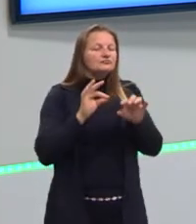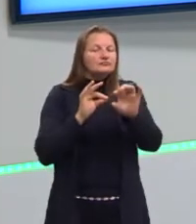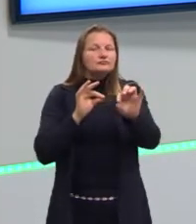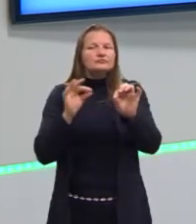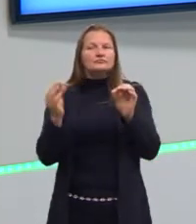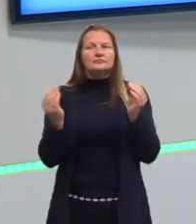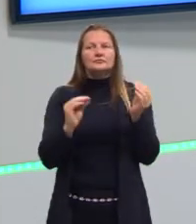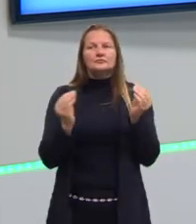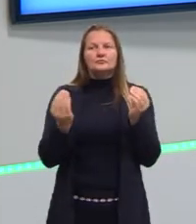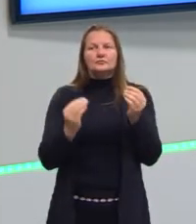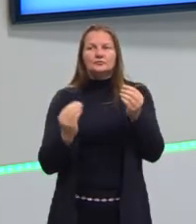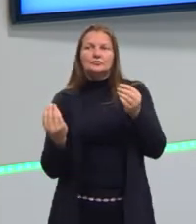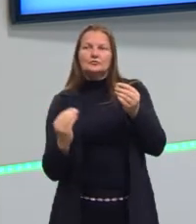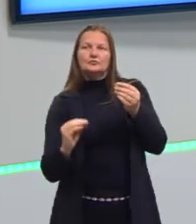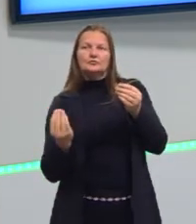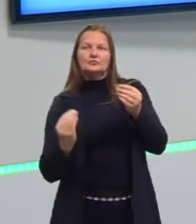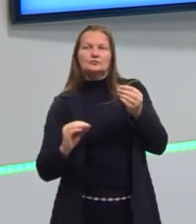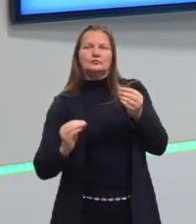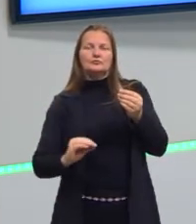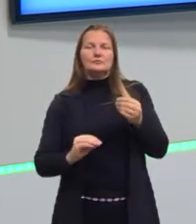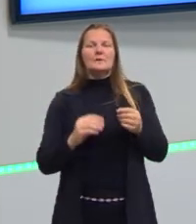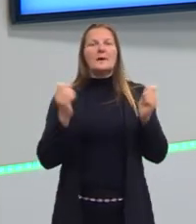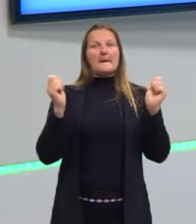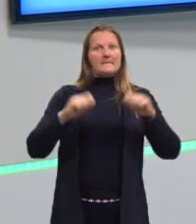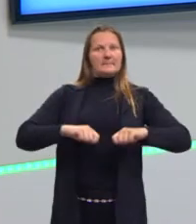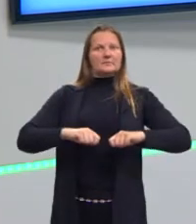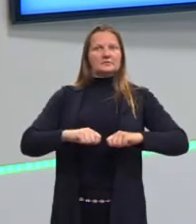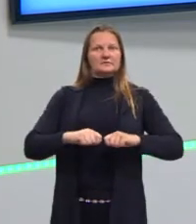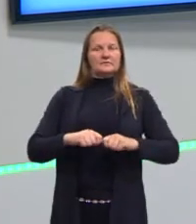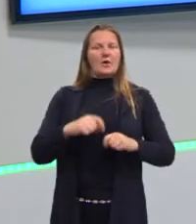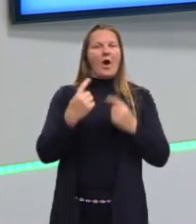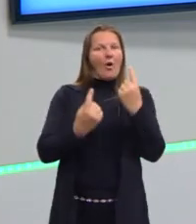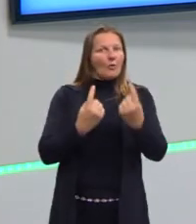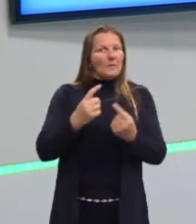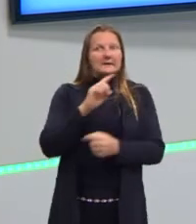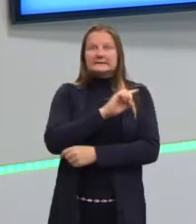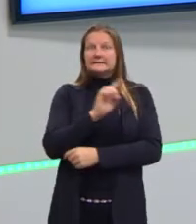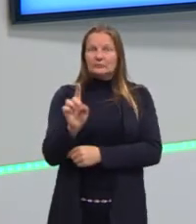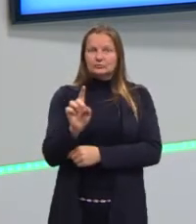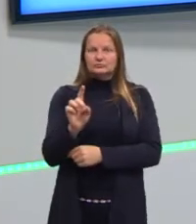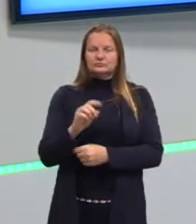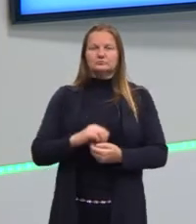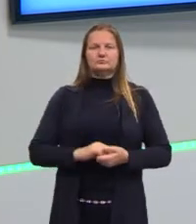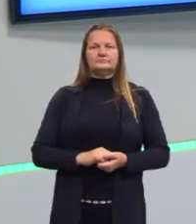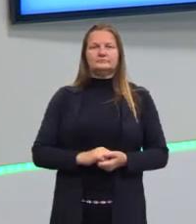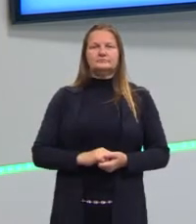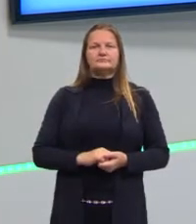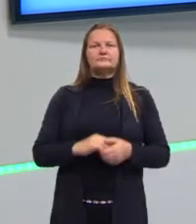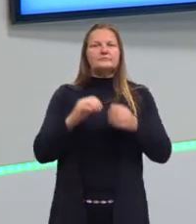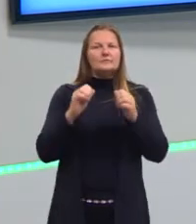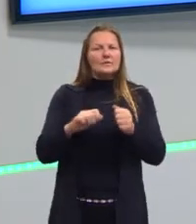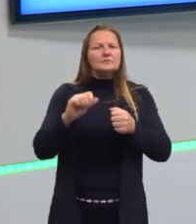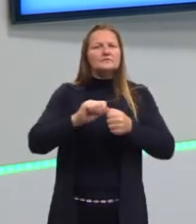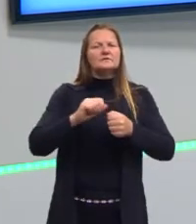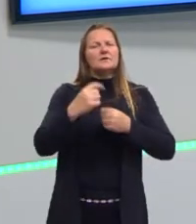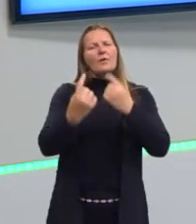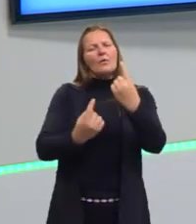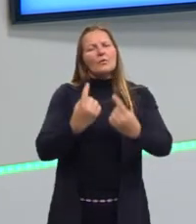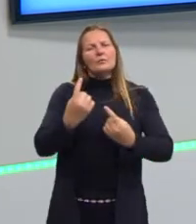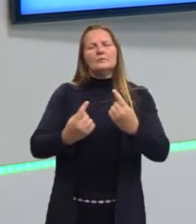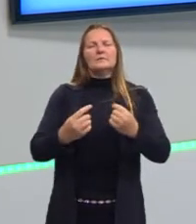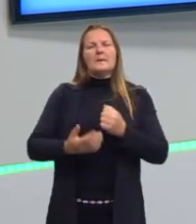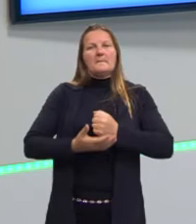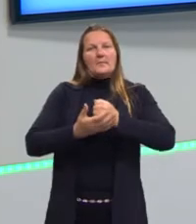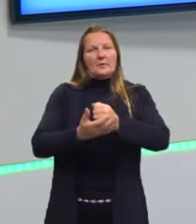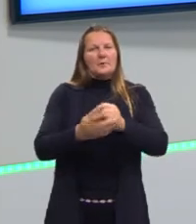algumas possibilidades e outras que não a gente pode fazer algumas coisas com esse texto de